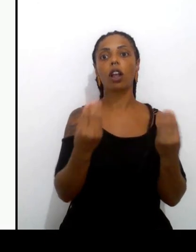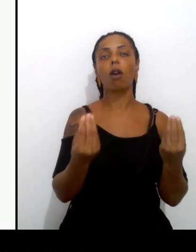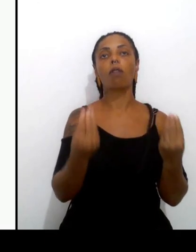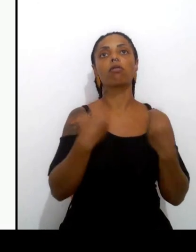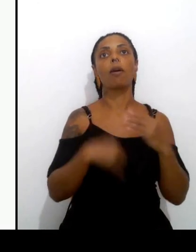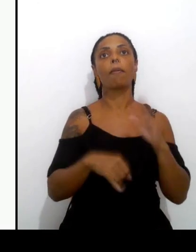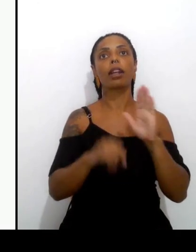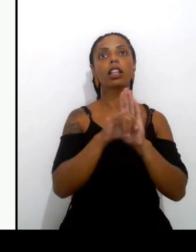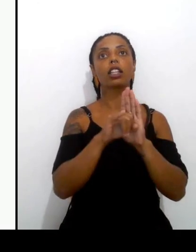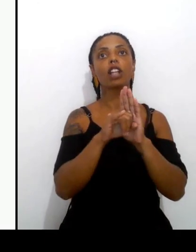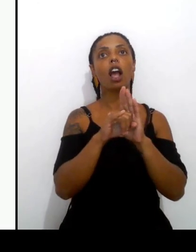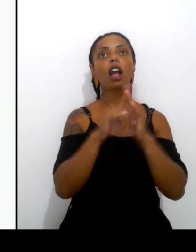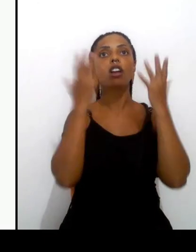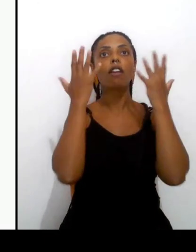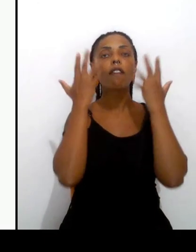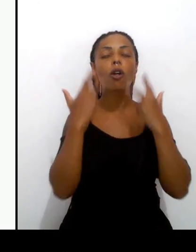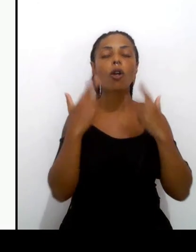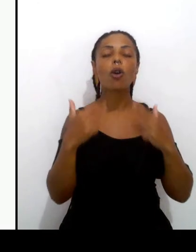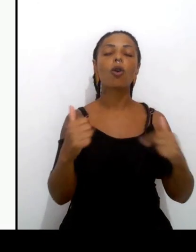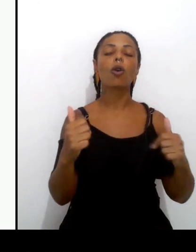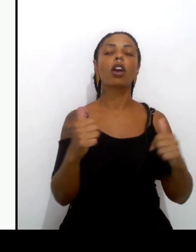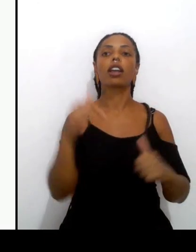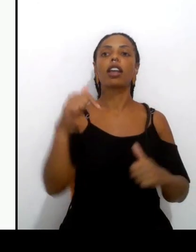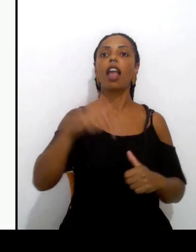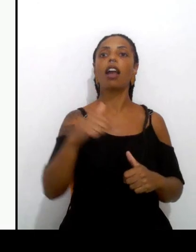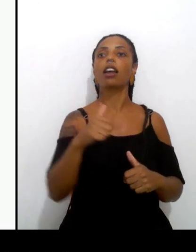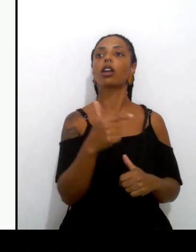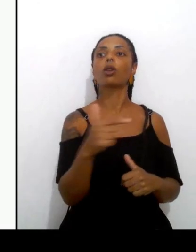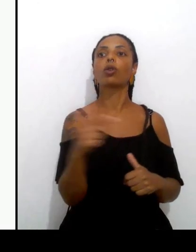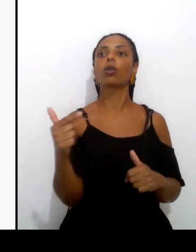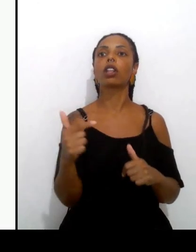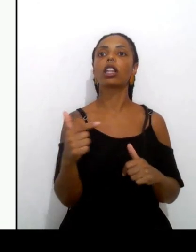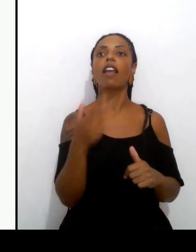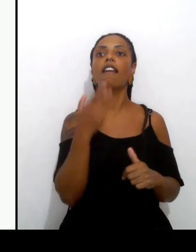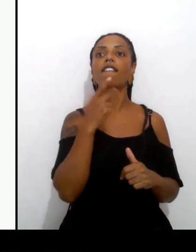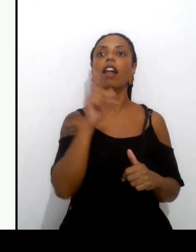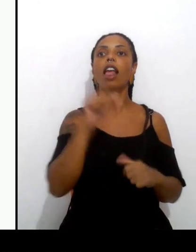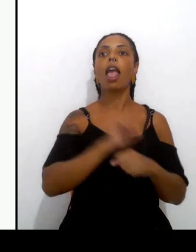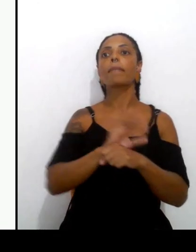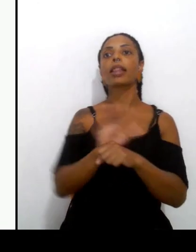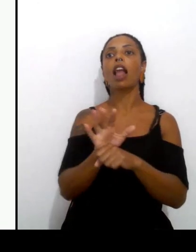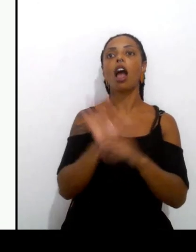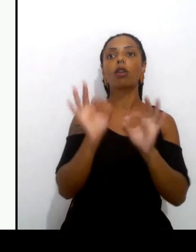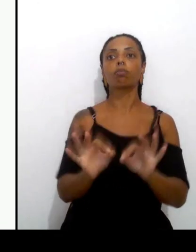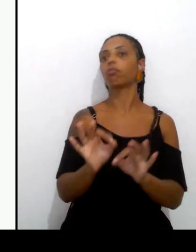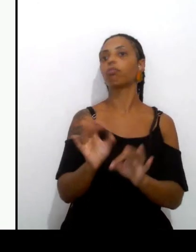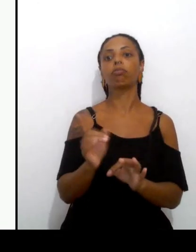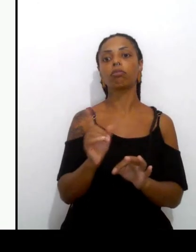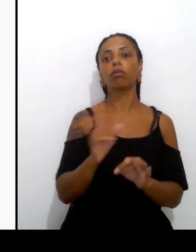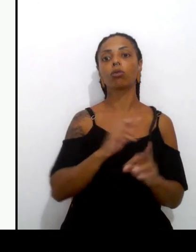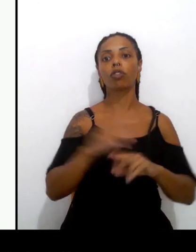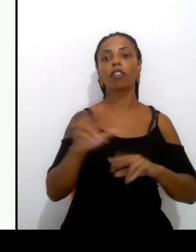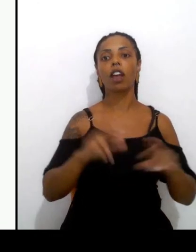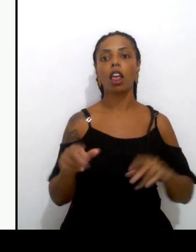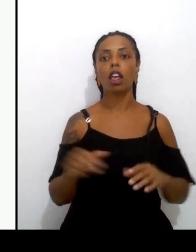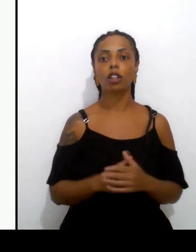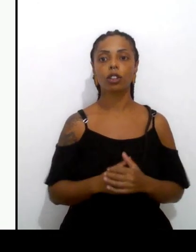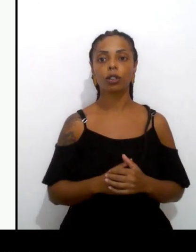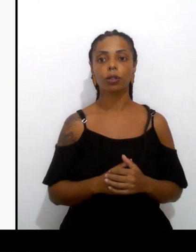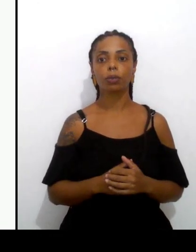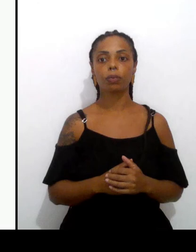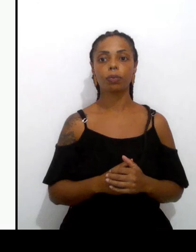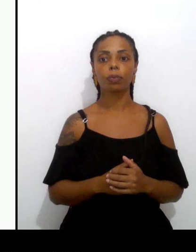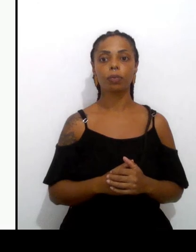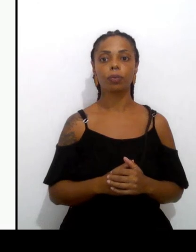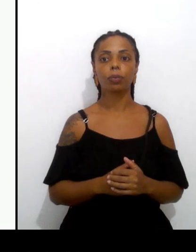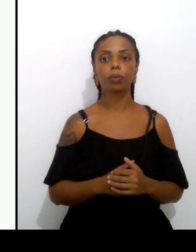uma identidade que não é determinada aqui pela identificação binária a teoria Clear olha para os